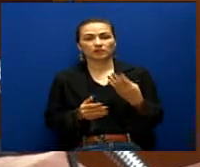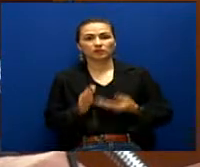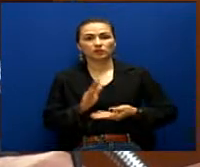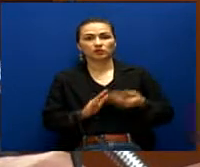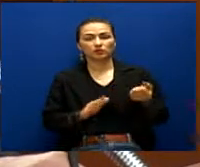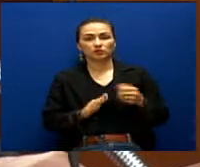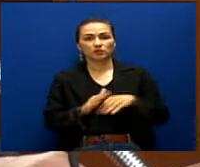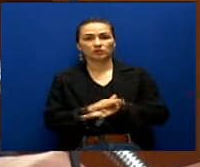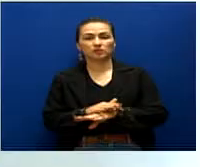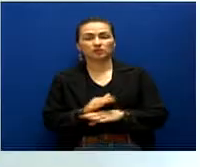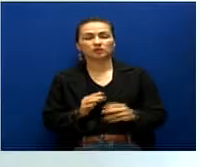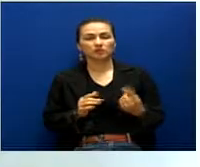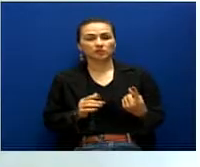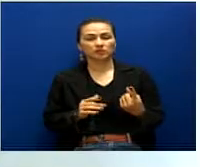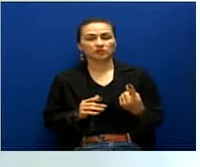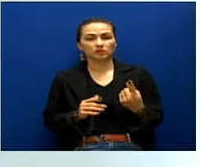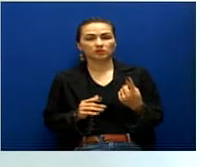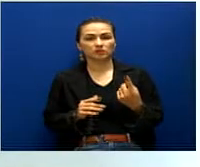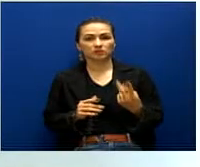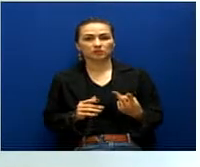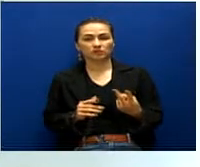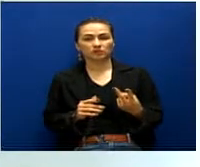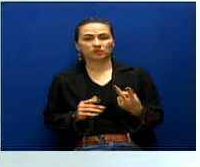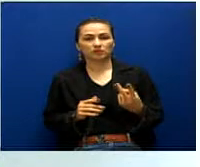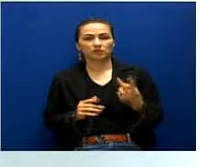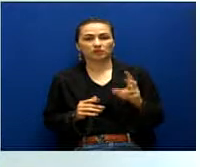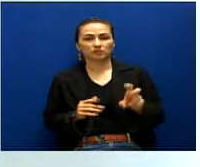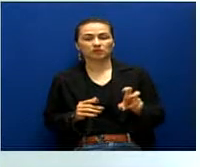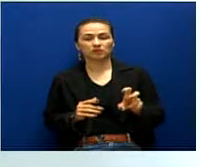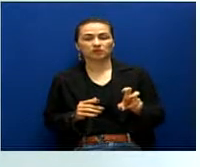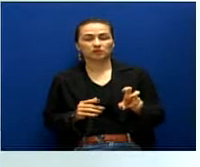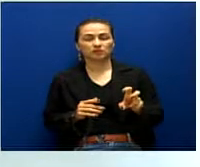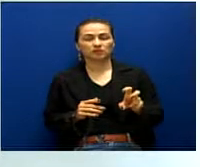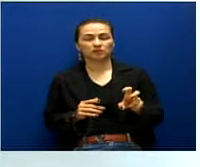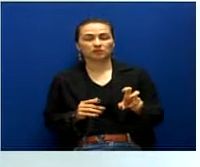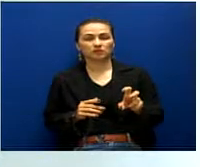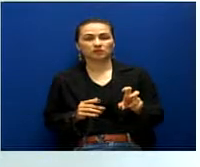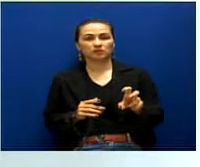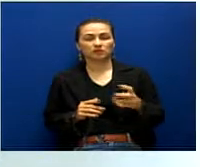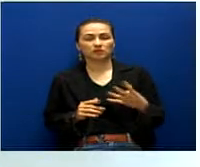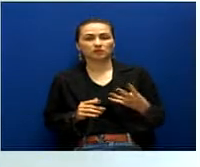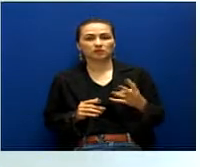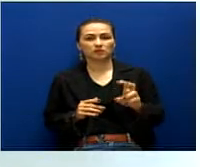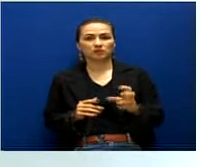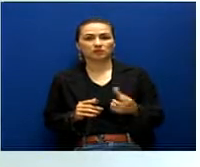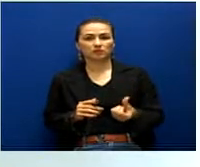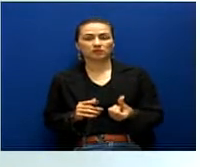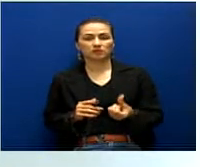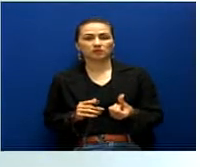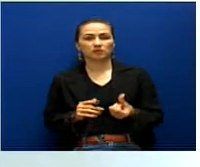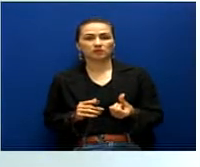Fernanda. Sim, eu falei a 1, a 2 e a 5. A 4 e a 6,